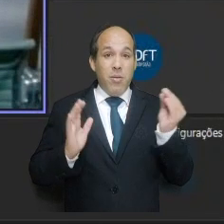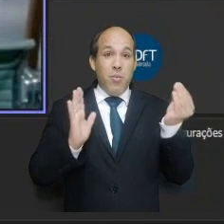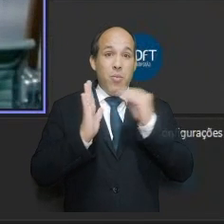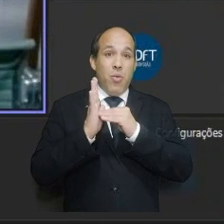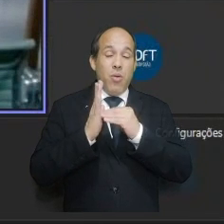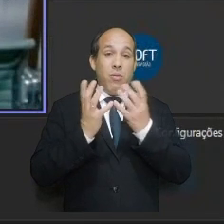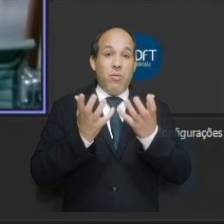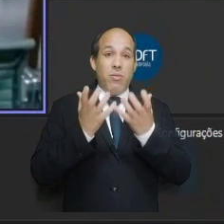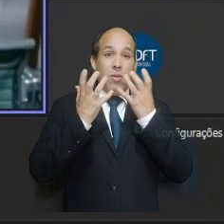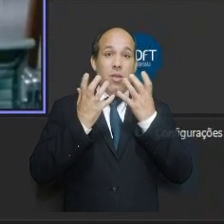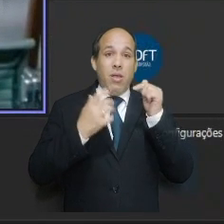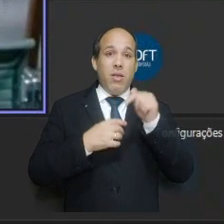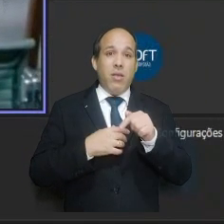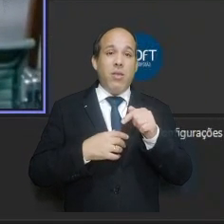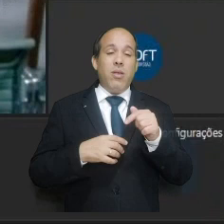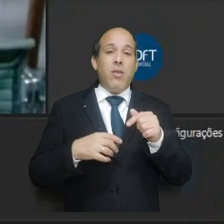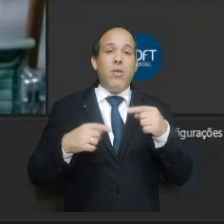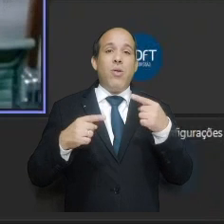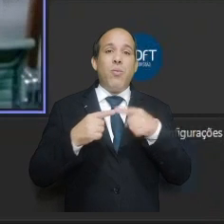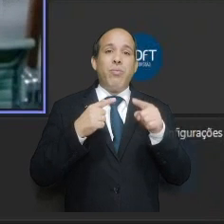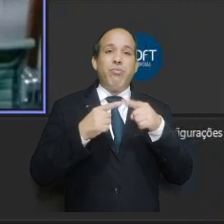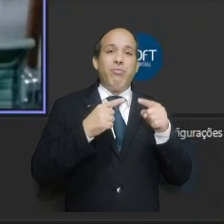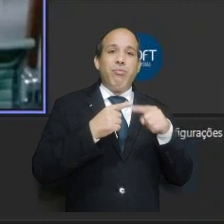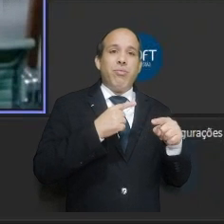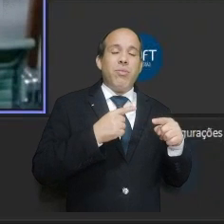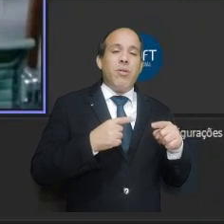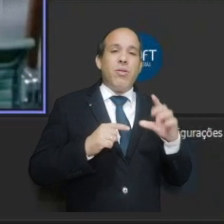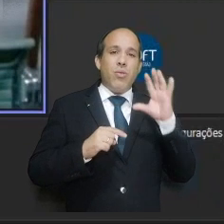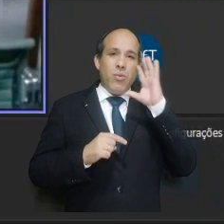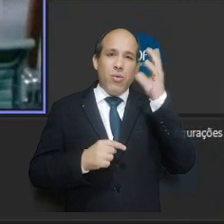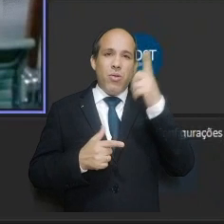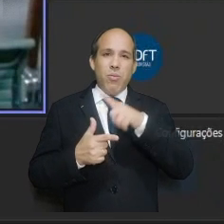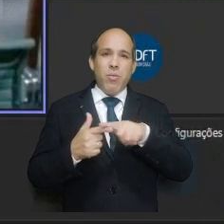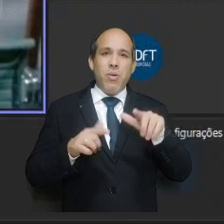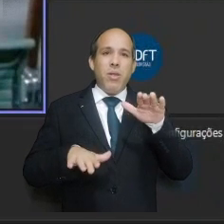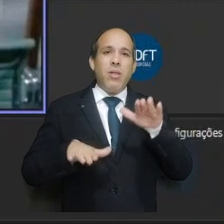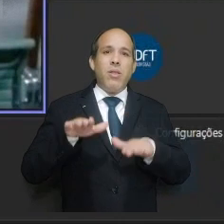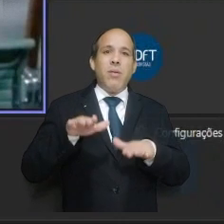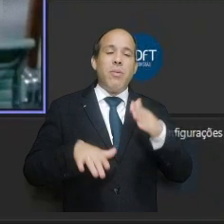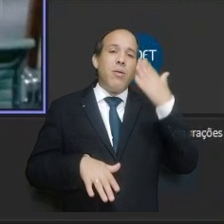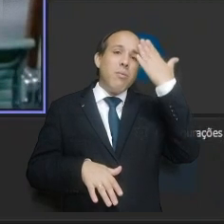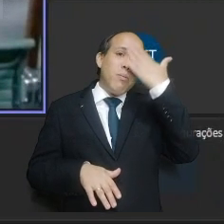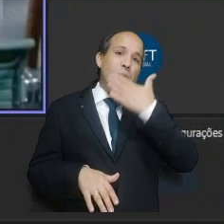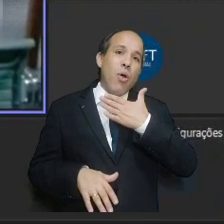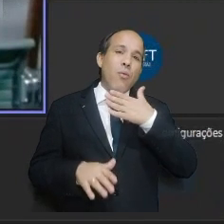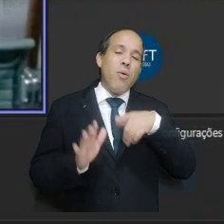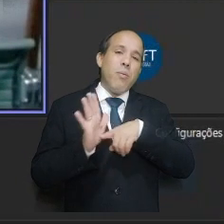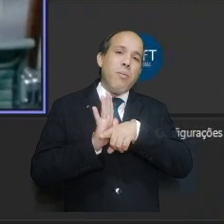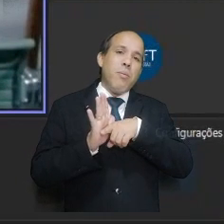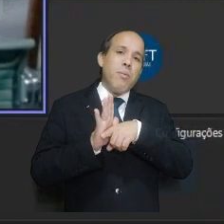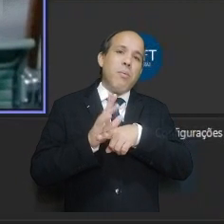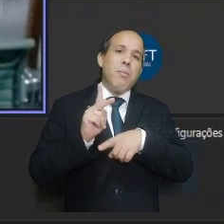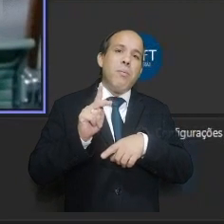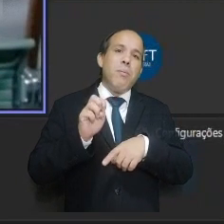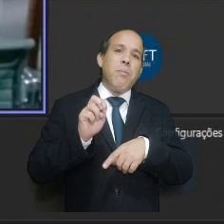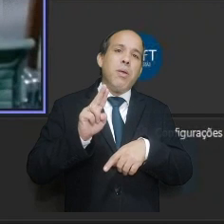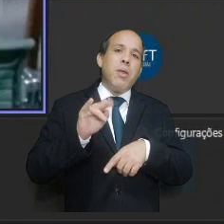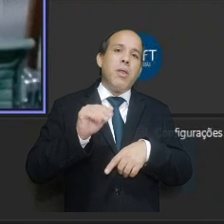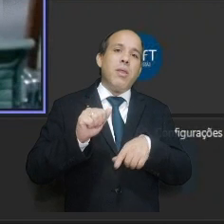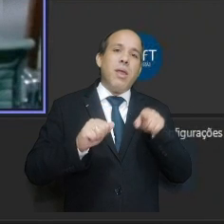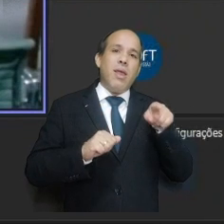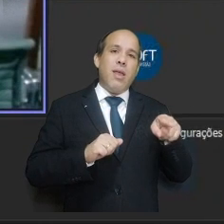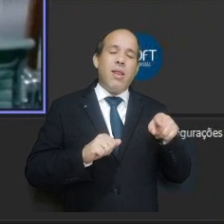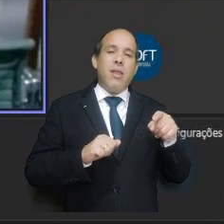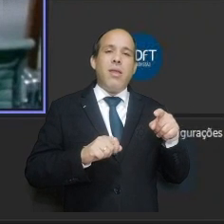destaco aqui que, diante das divergências, que a solução da questão depende de produção de prova pericial, que